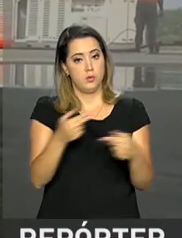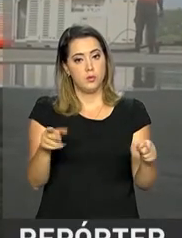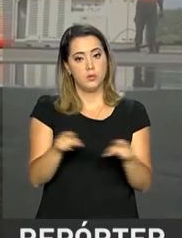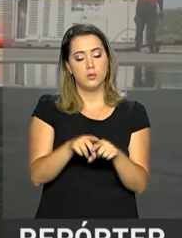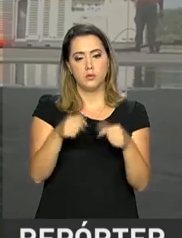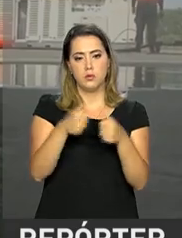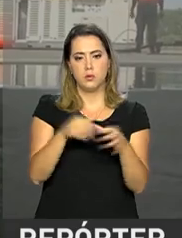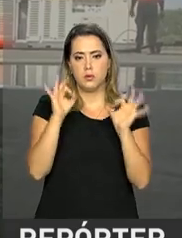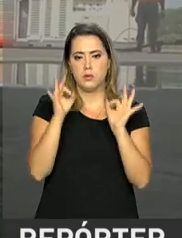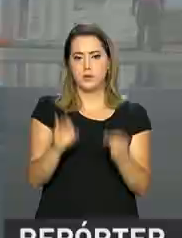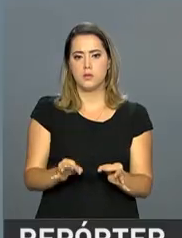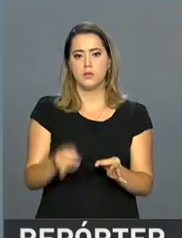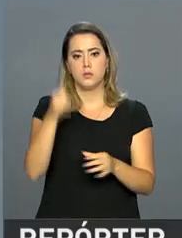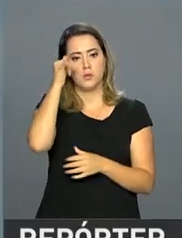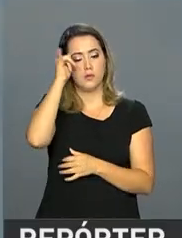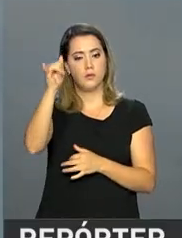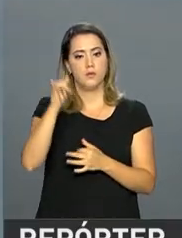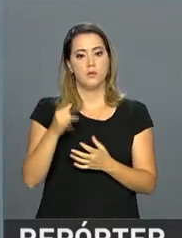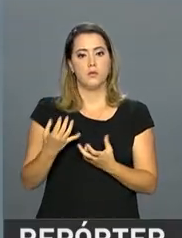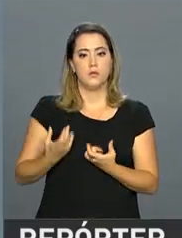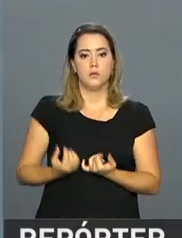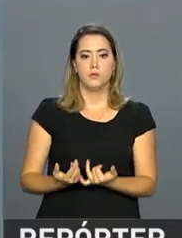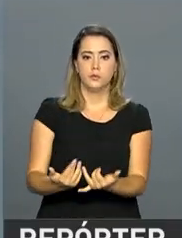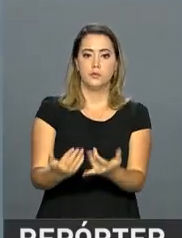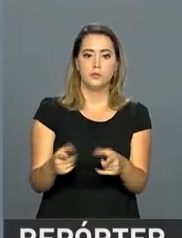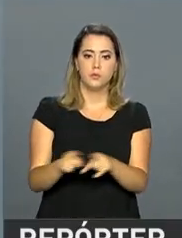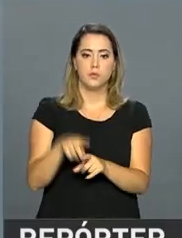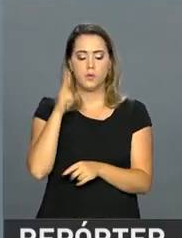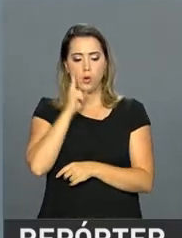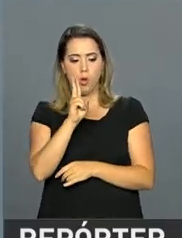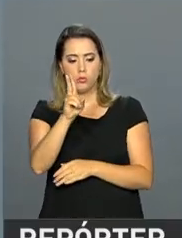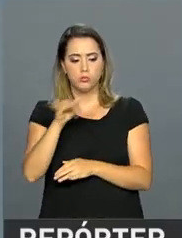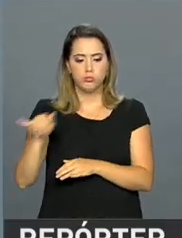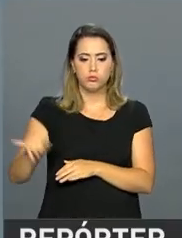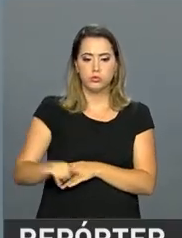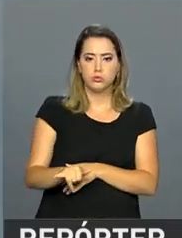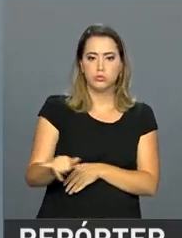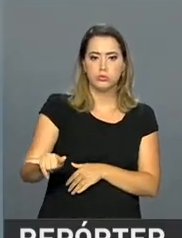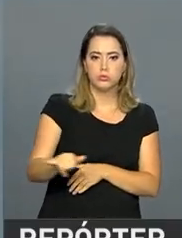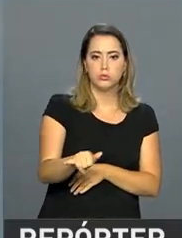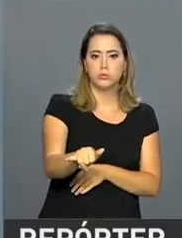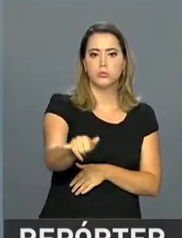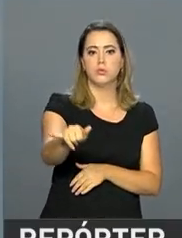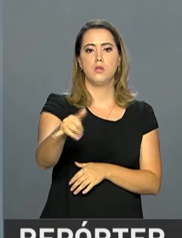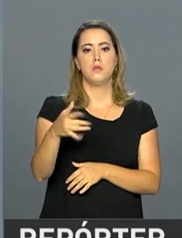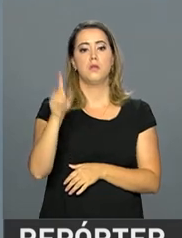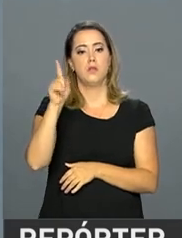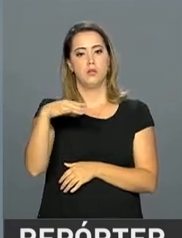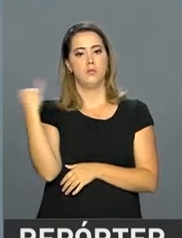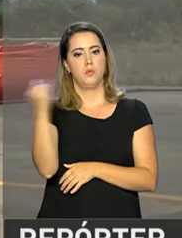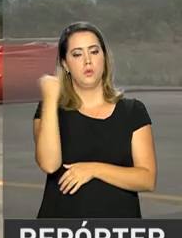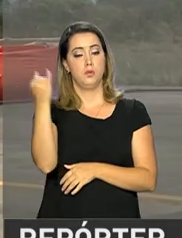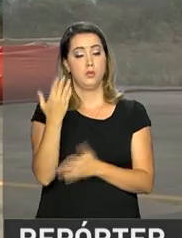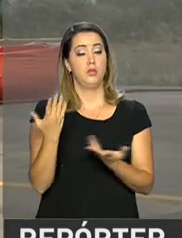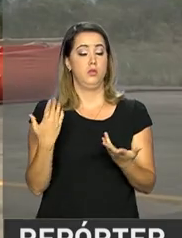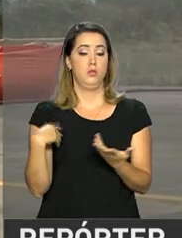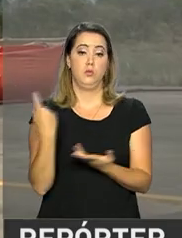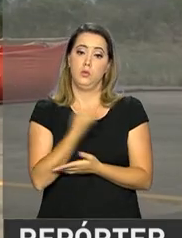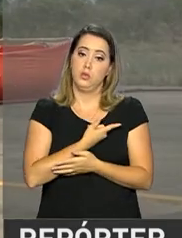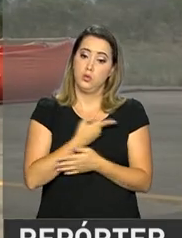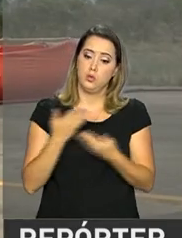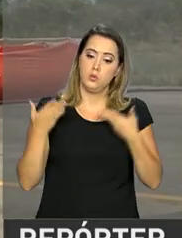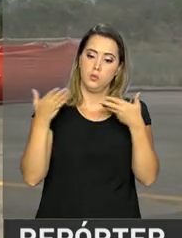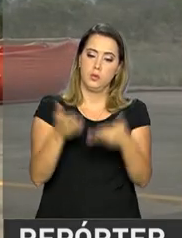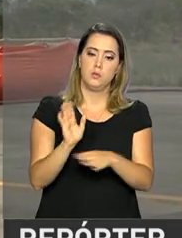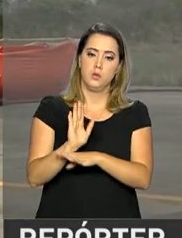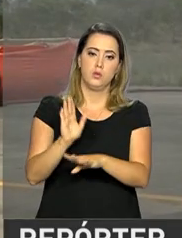combate ao incêndio e prosseguimos para uma saída de reconhecimento e lançamento na área solicitada. É muito importante para a Força Aérea participar dessa missão,